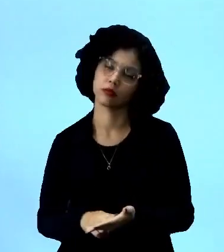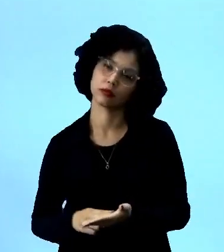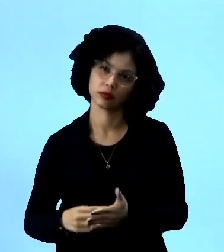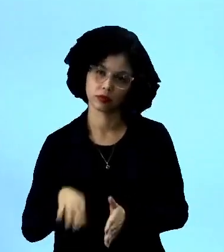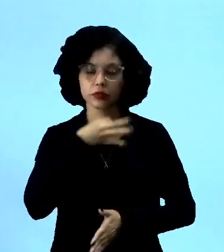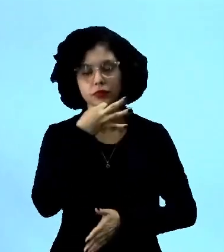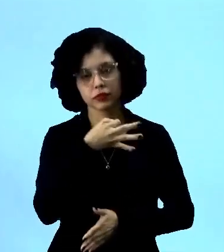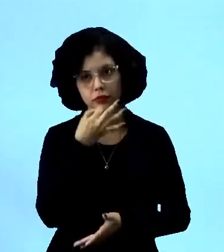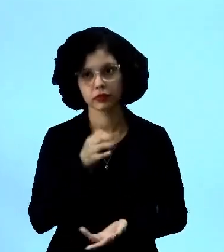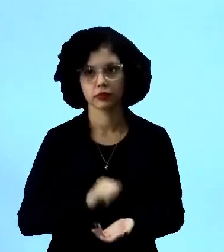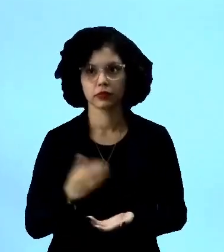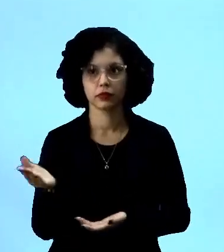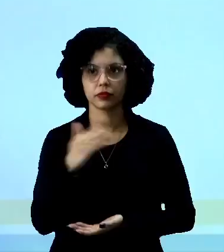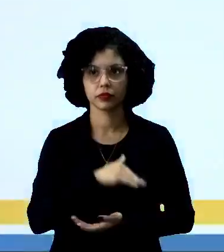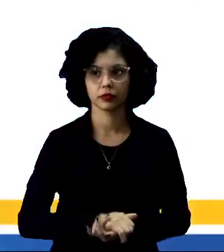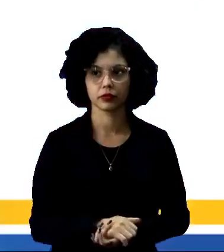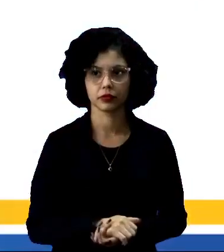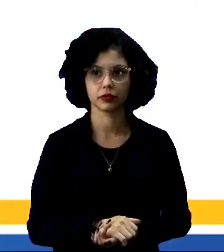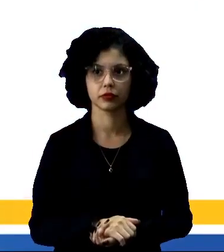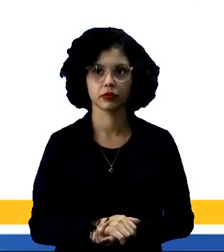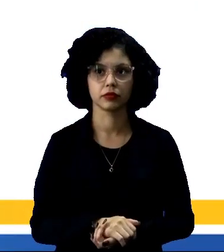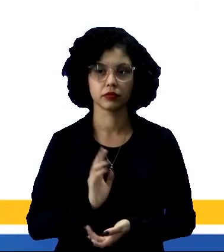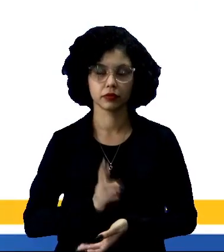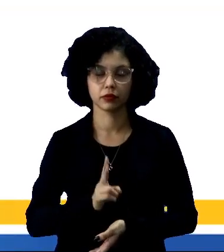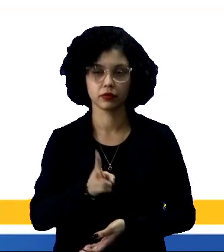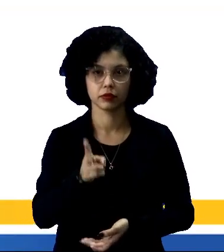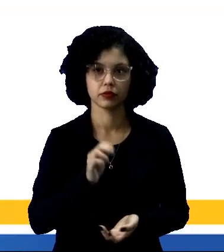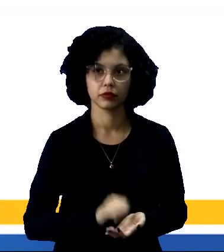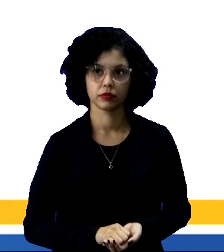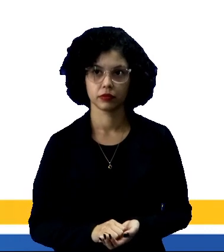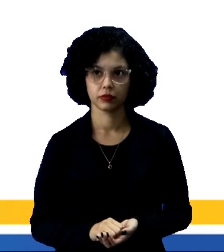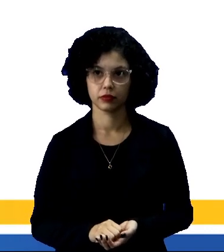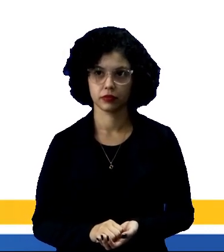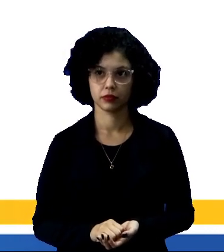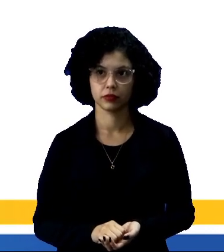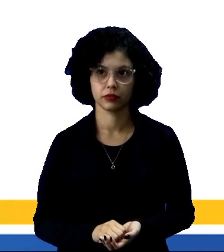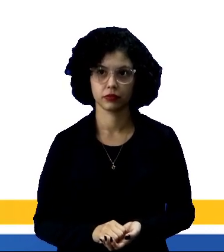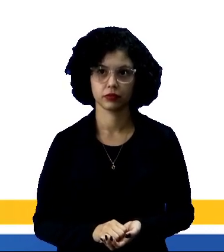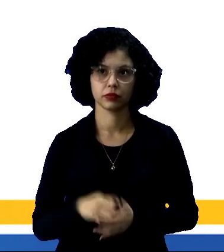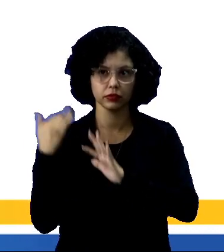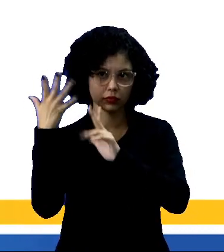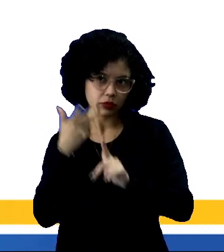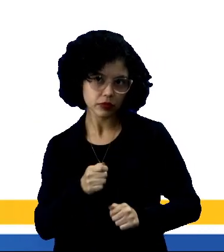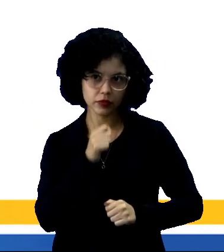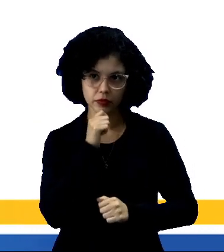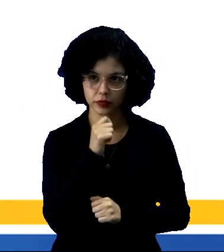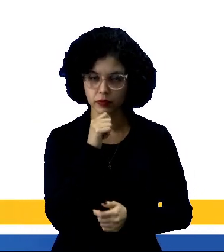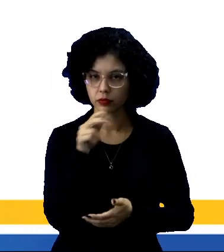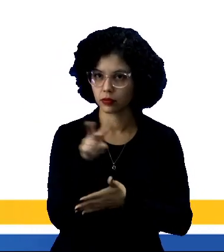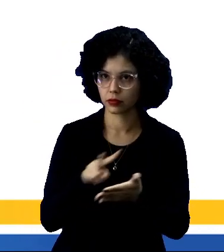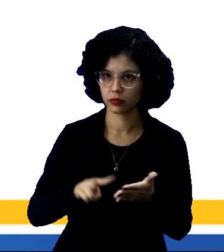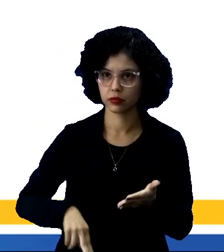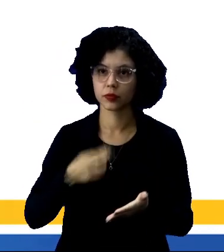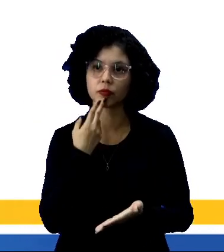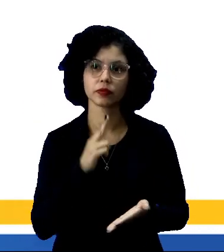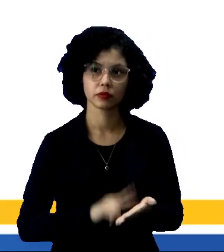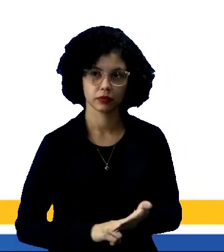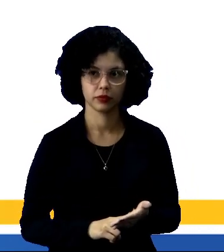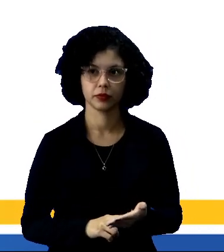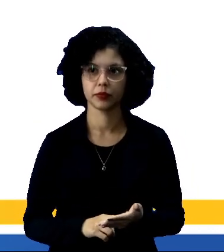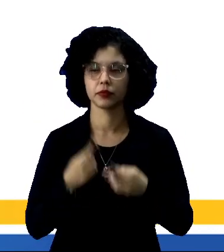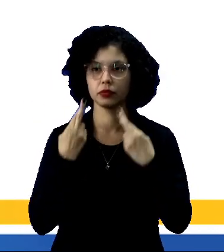os argumentos. Vamos lá? Para a gente continuar, nós vamos relembrar e ler uma carta